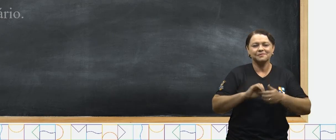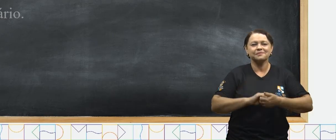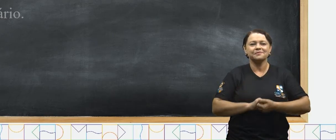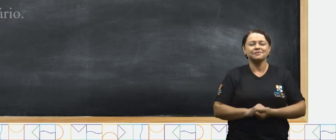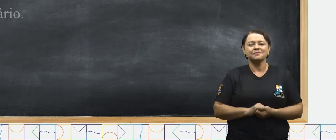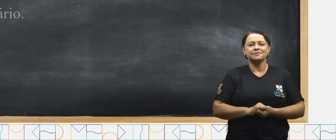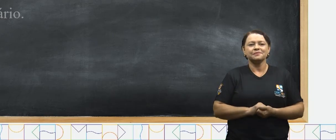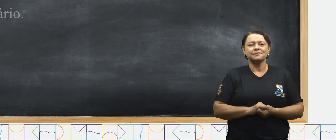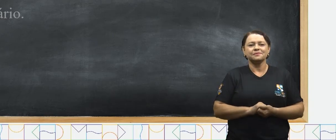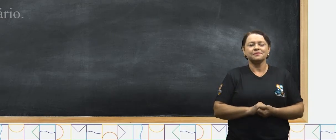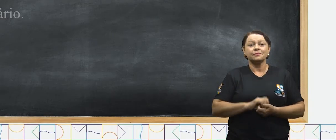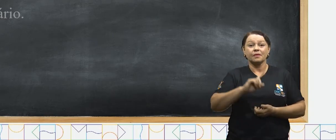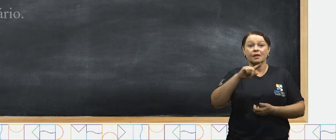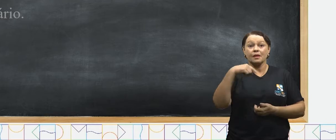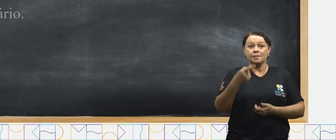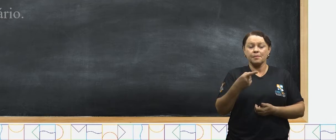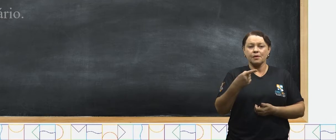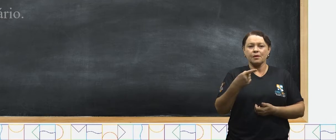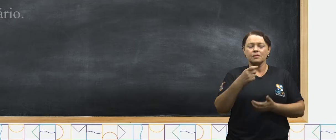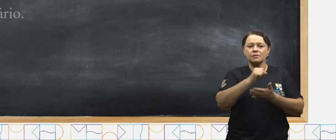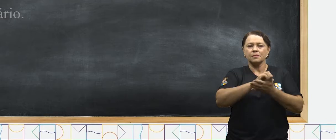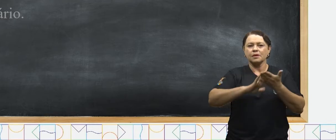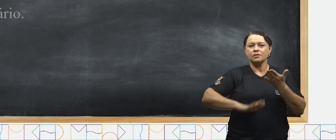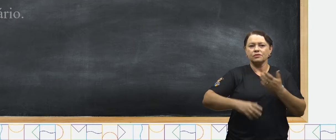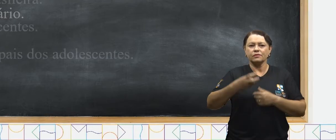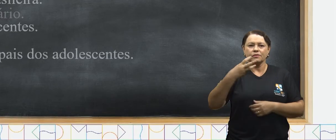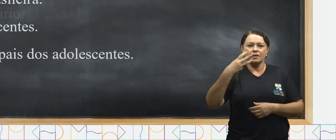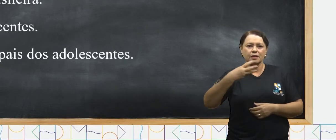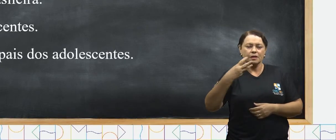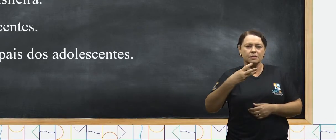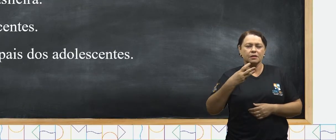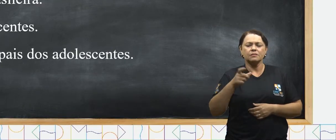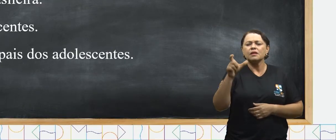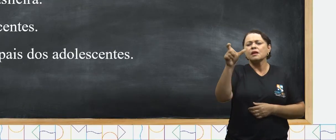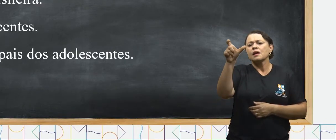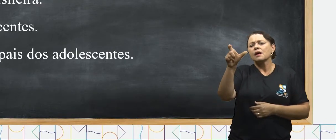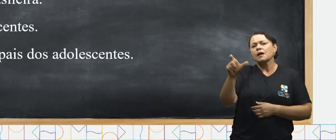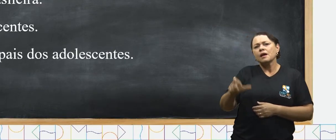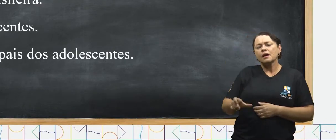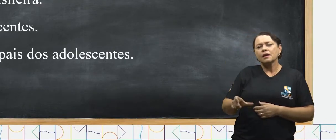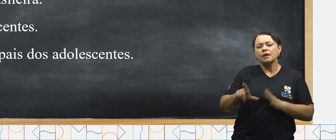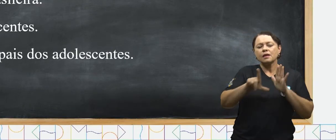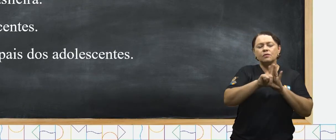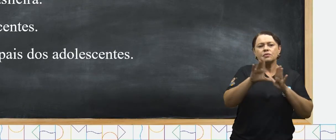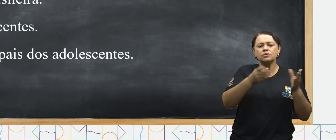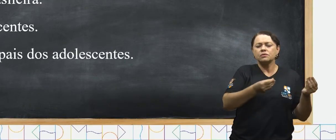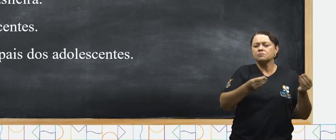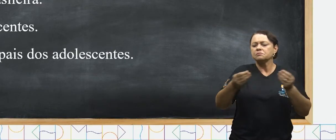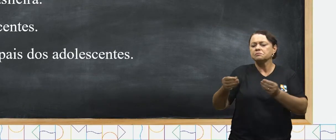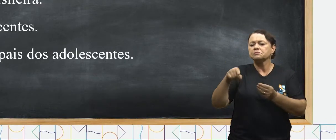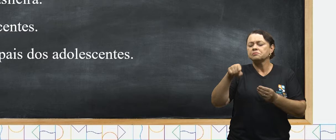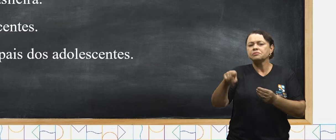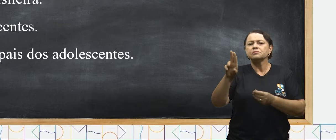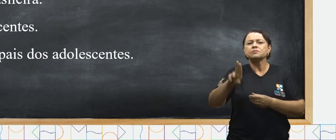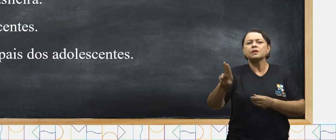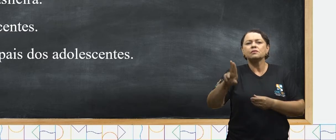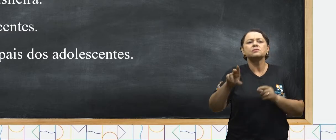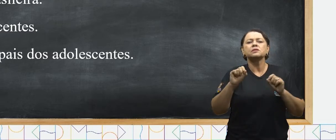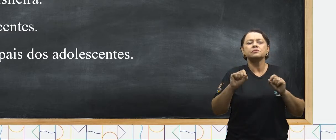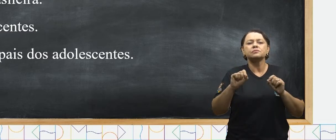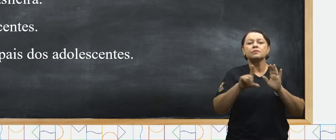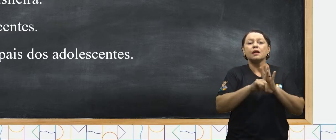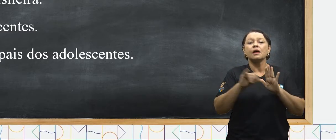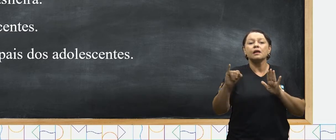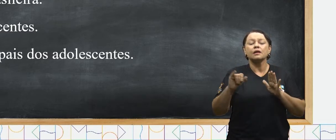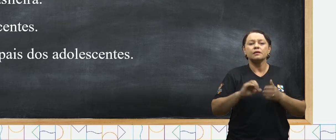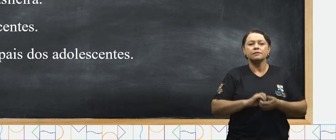aluno? Passemos para a atividade número 3. A quem se destina esta lei? A lei que acabamos de